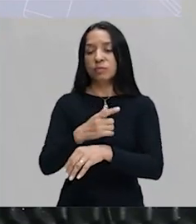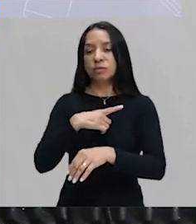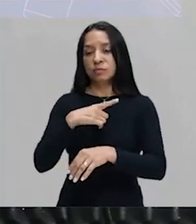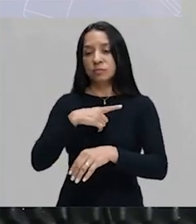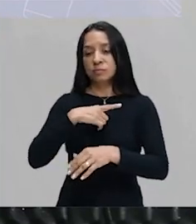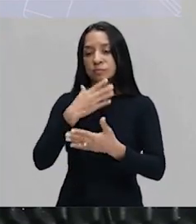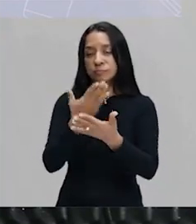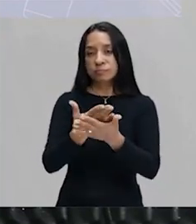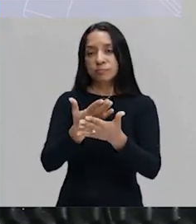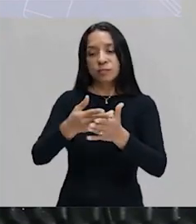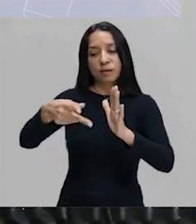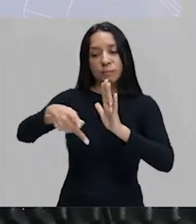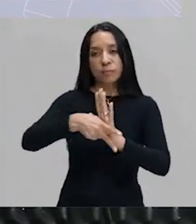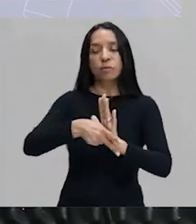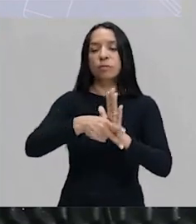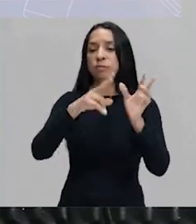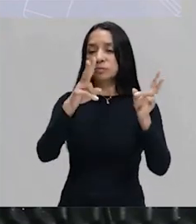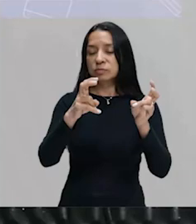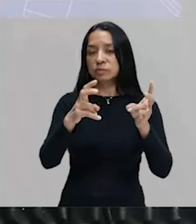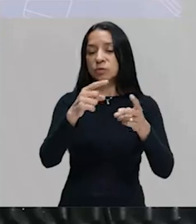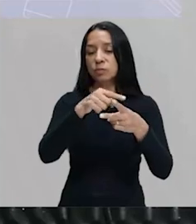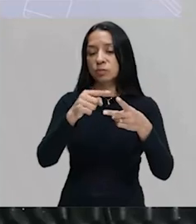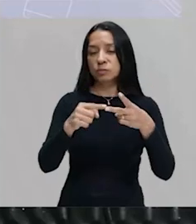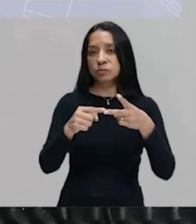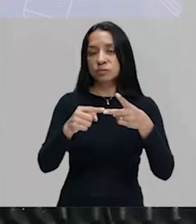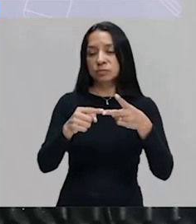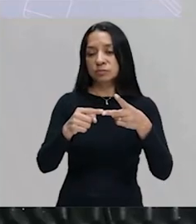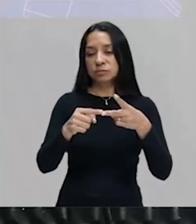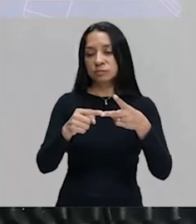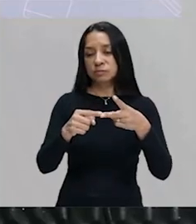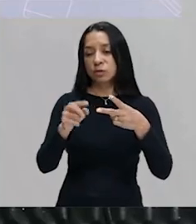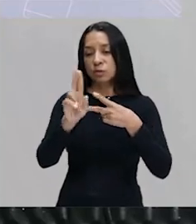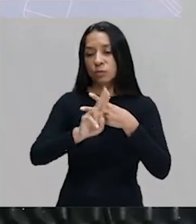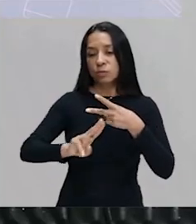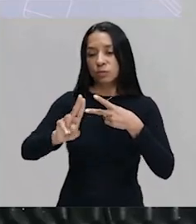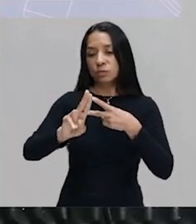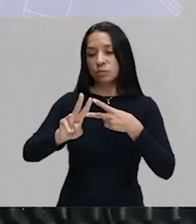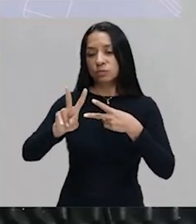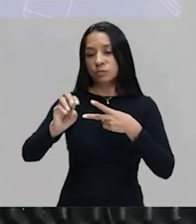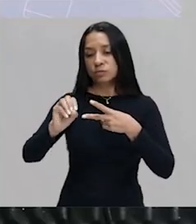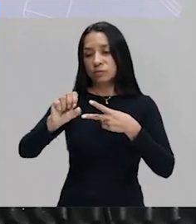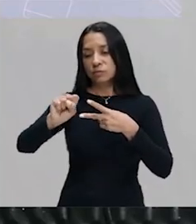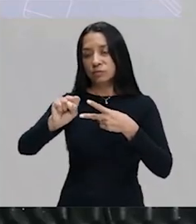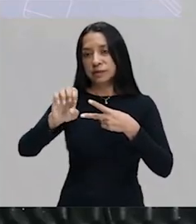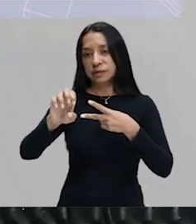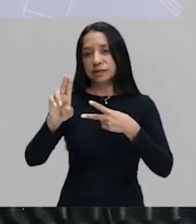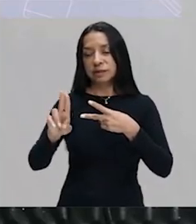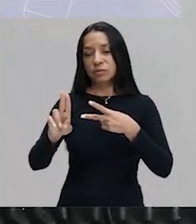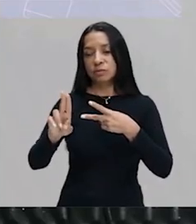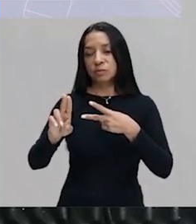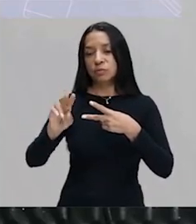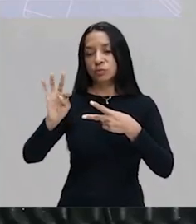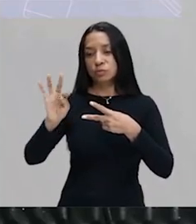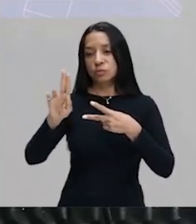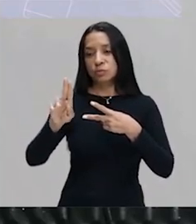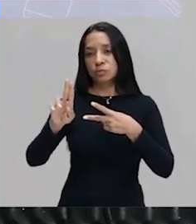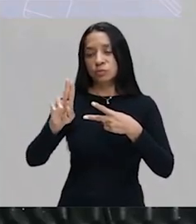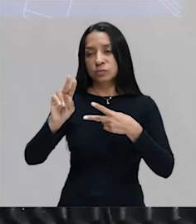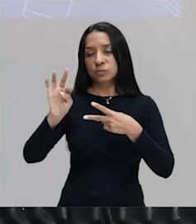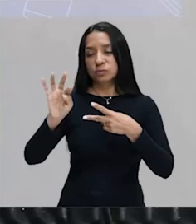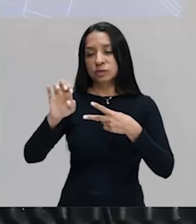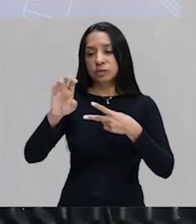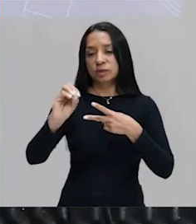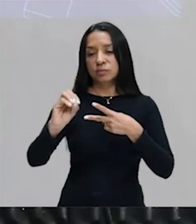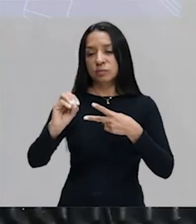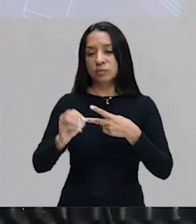específica sobre esse assunto, sobre esses dois pronomes, o uso do vos, eu, o uso do tu, teu, tá? Dei uma revisada lá.